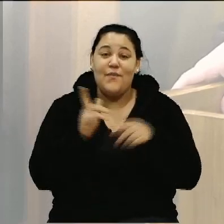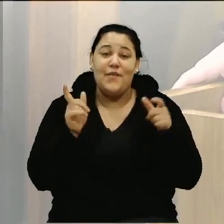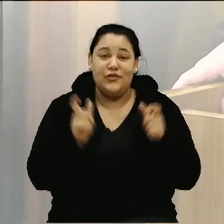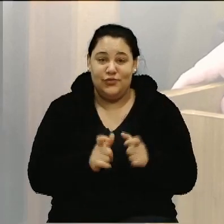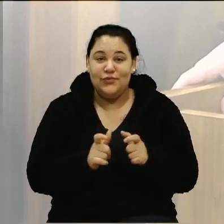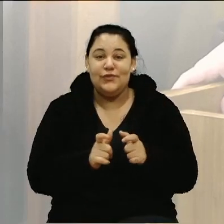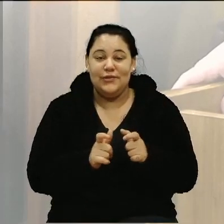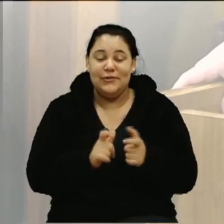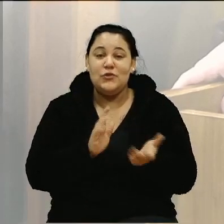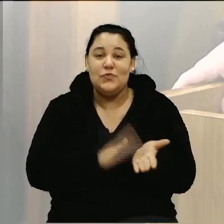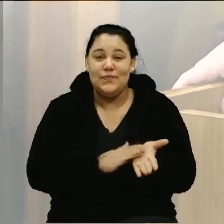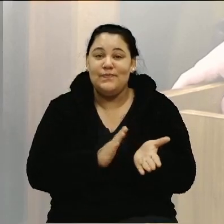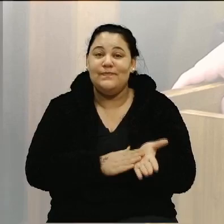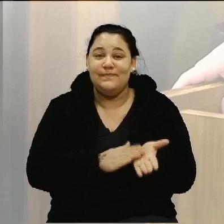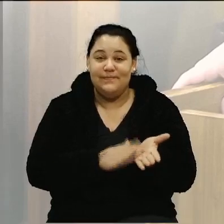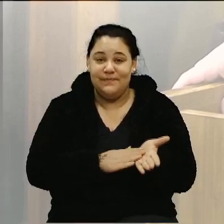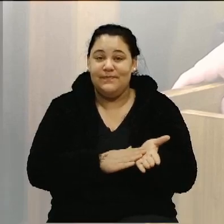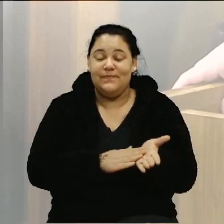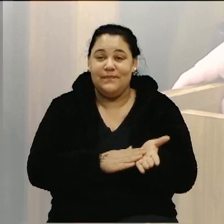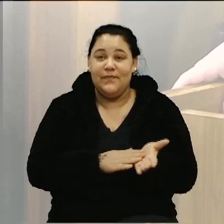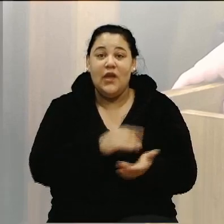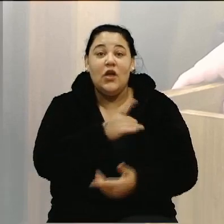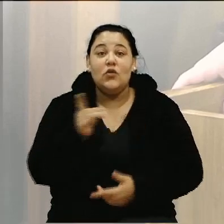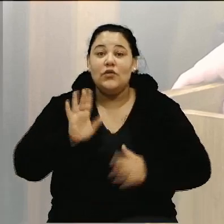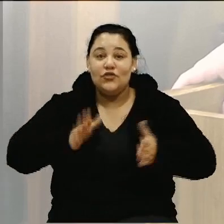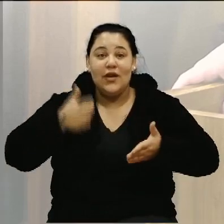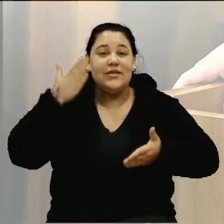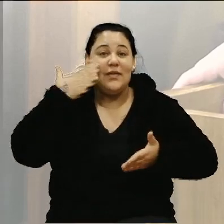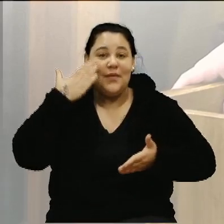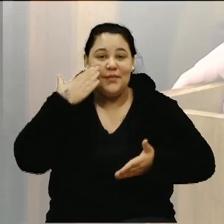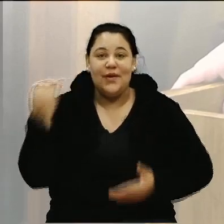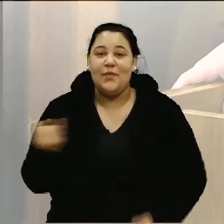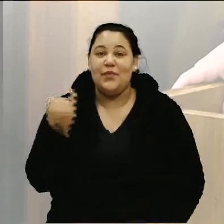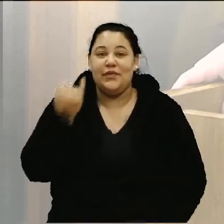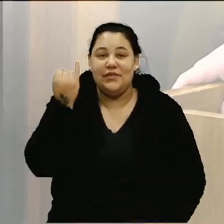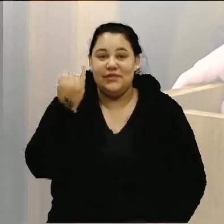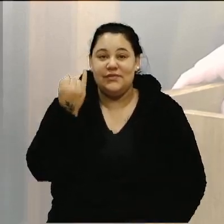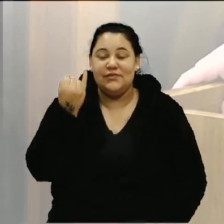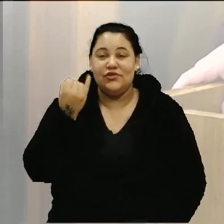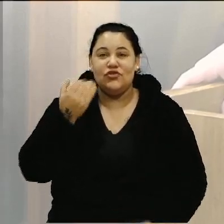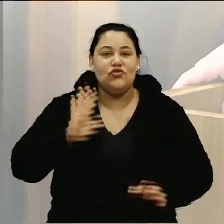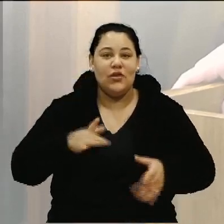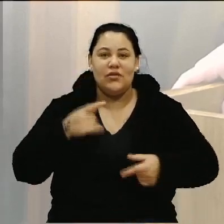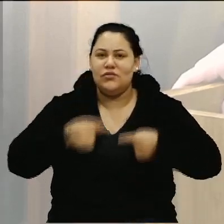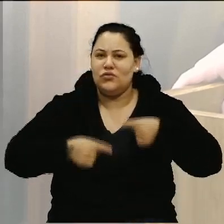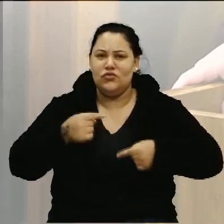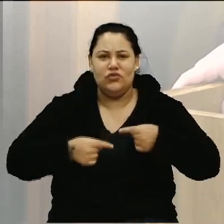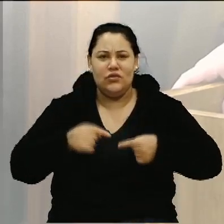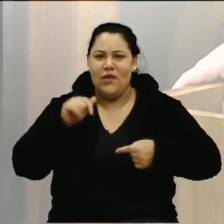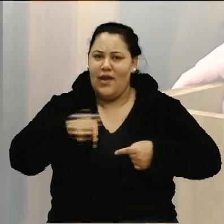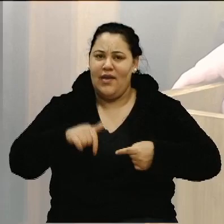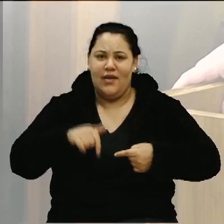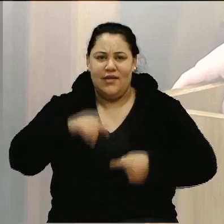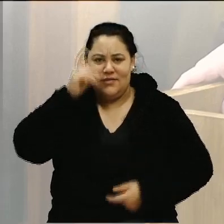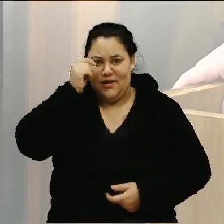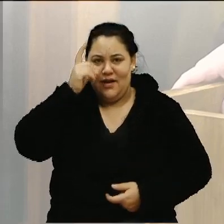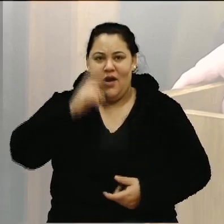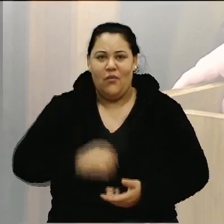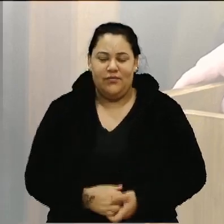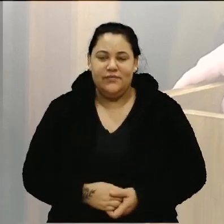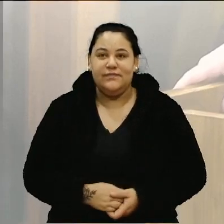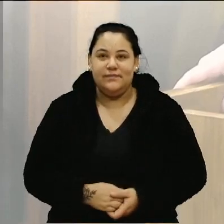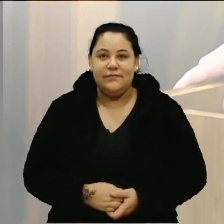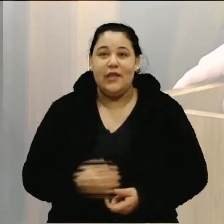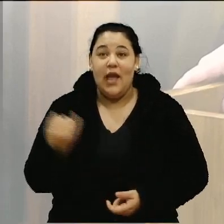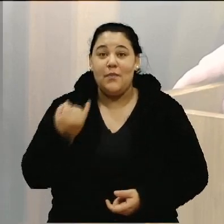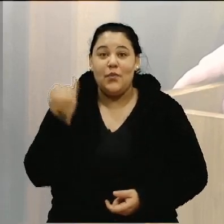essas exigências. A gente sabe da importância, e a gente sabe, já foi discutido nesse plenário, vereador Scalco, da importância